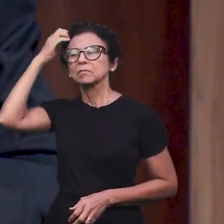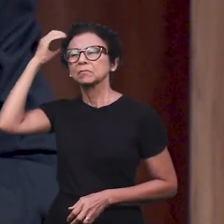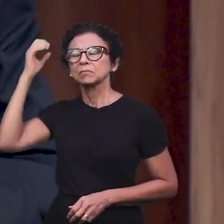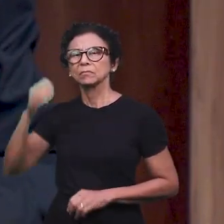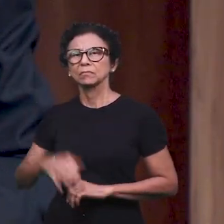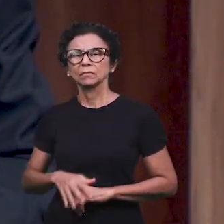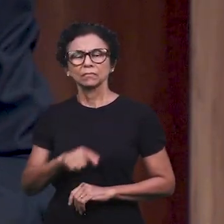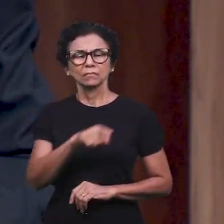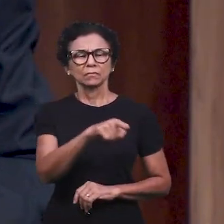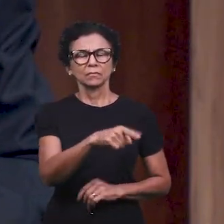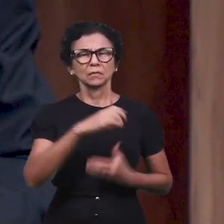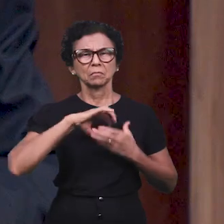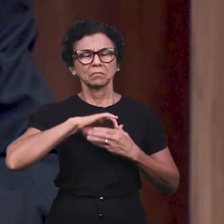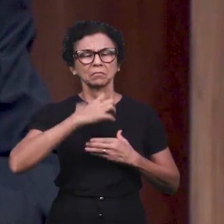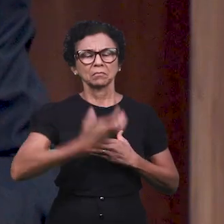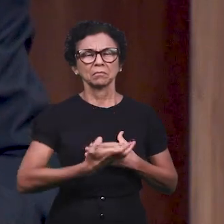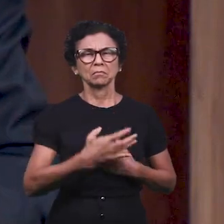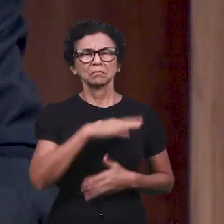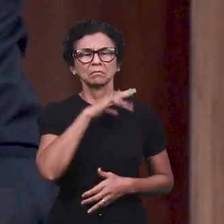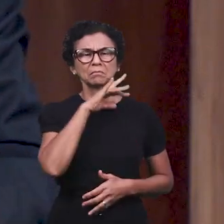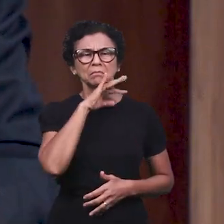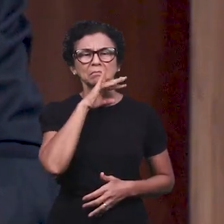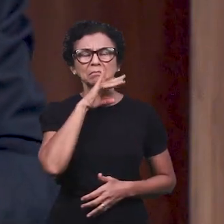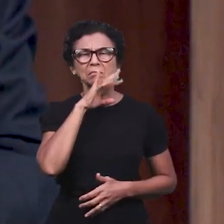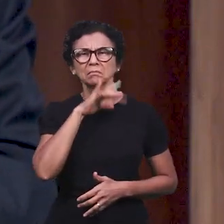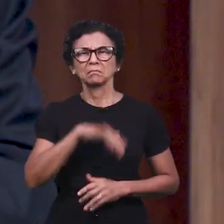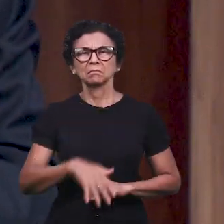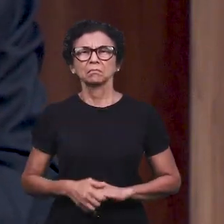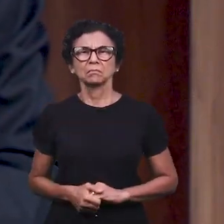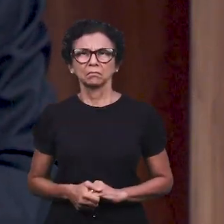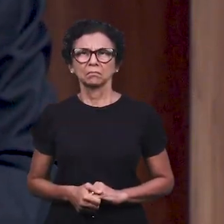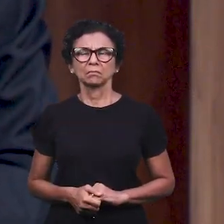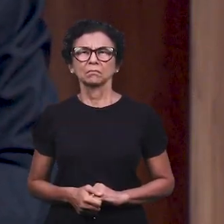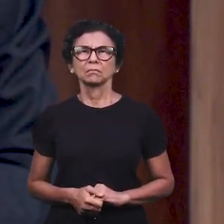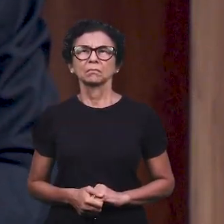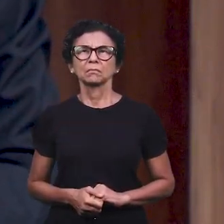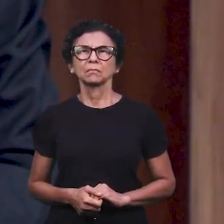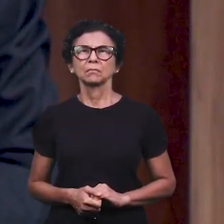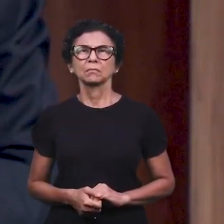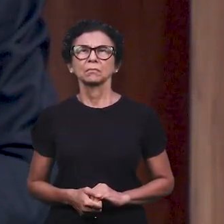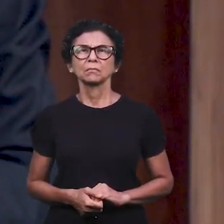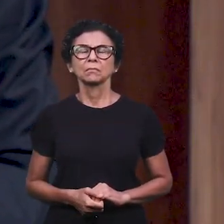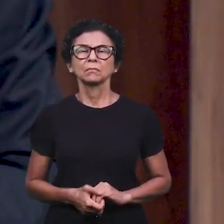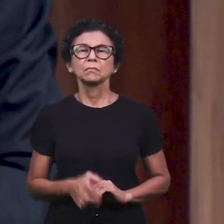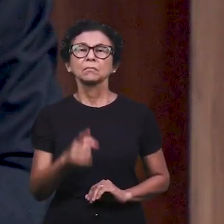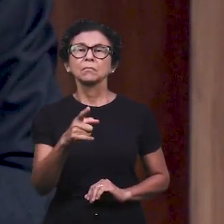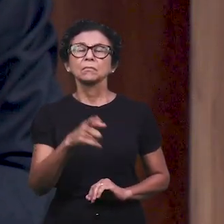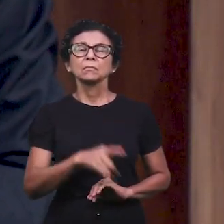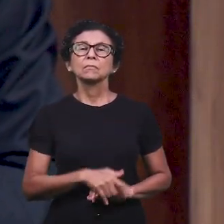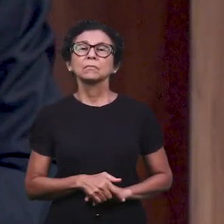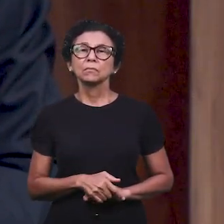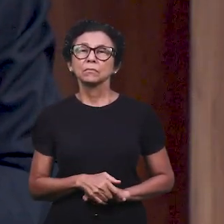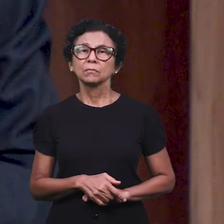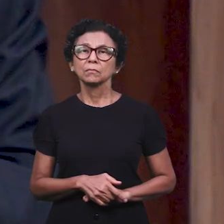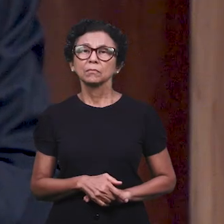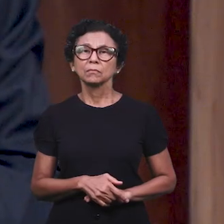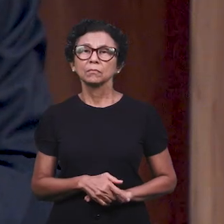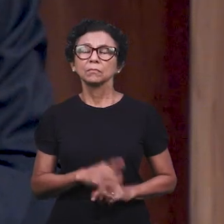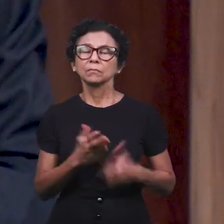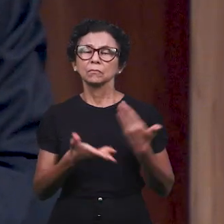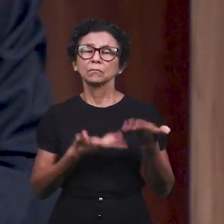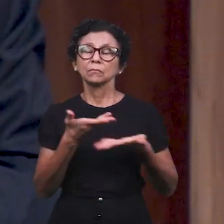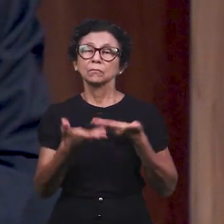que era ruim, o caráter, a índole era ruim. Exato. E tem outro caso, às vezes a árvore é boa e você plantou mal. Nesse caso